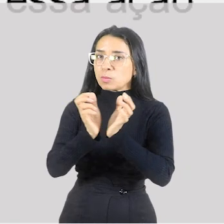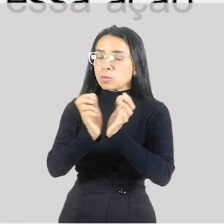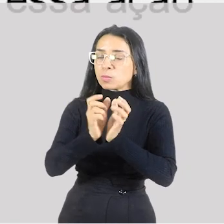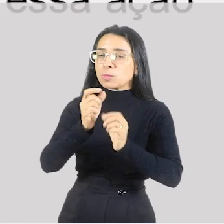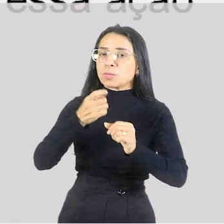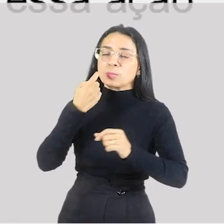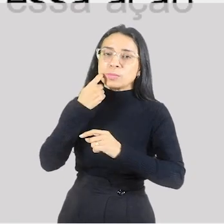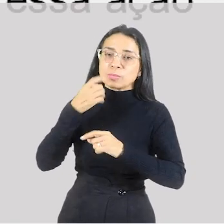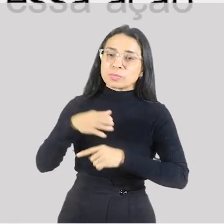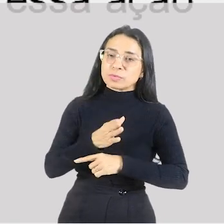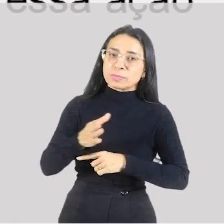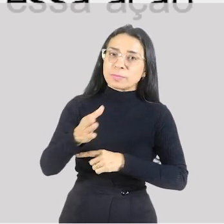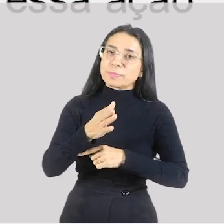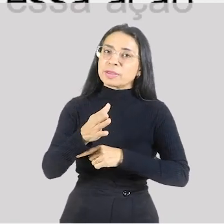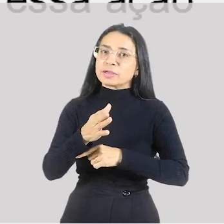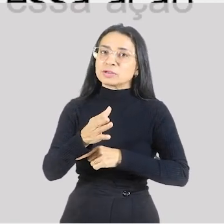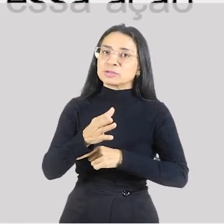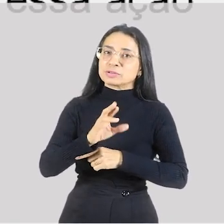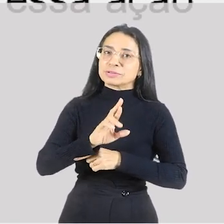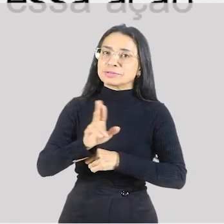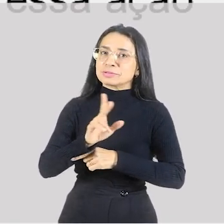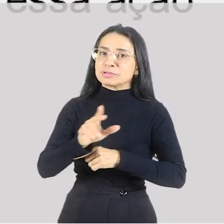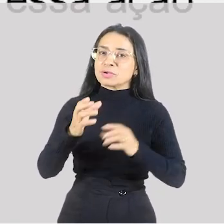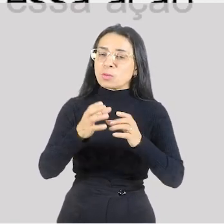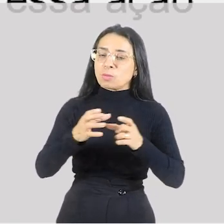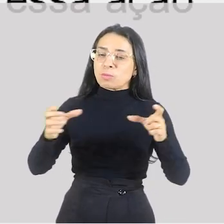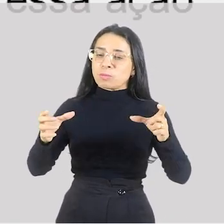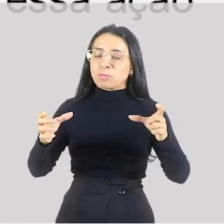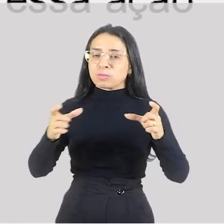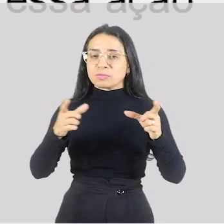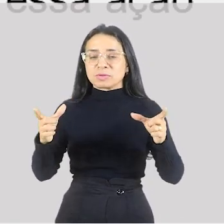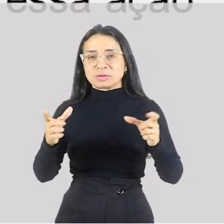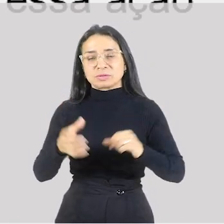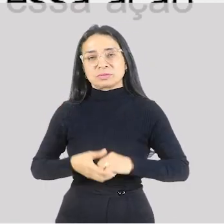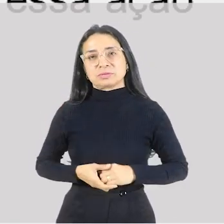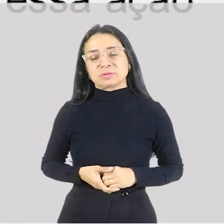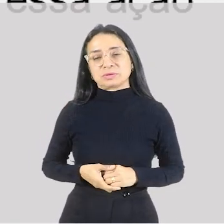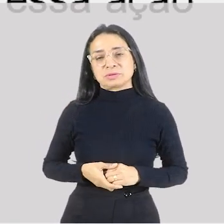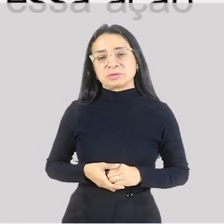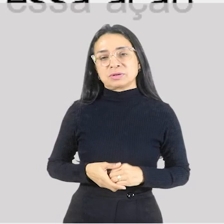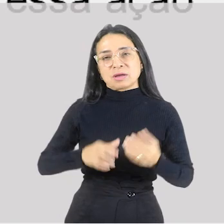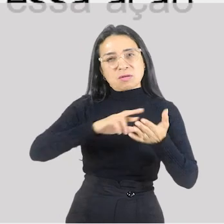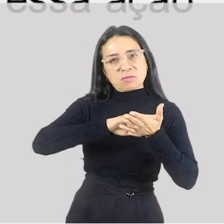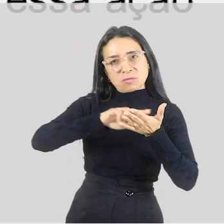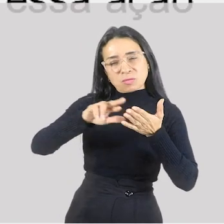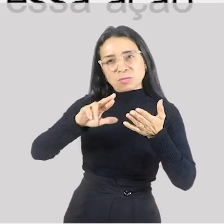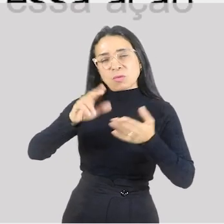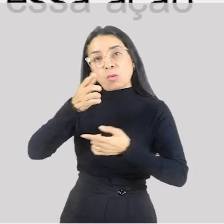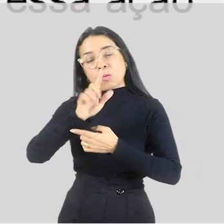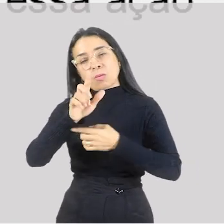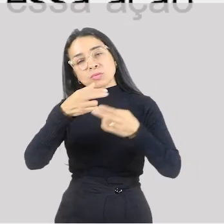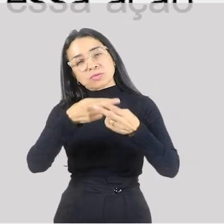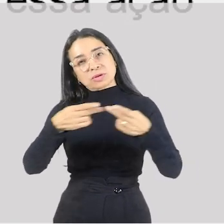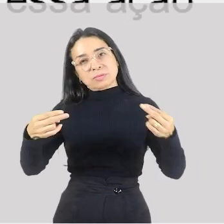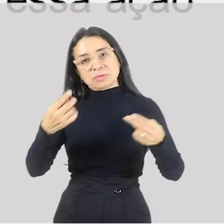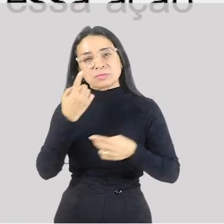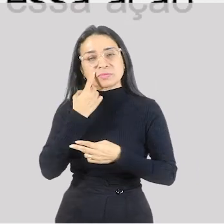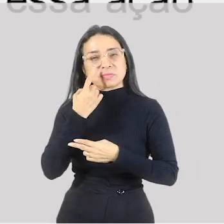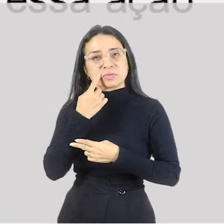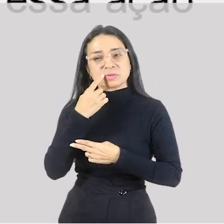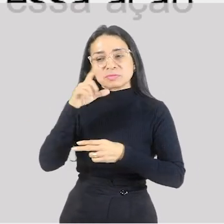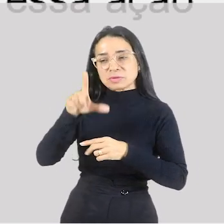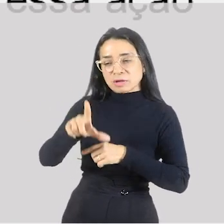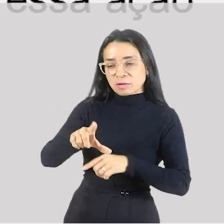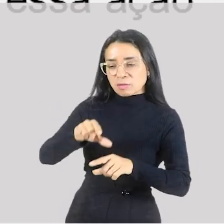2 plantas aquáticas, 2 conchas de formas diferentes. Considere que você vai retirar do aquário um único